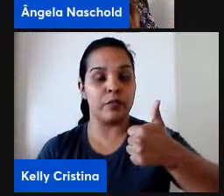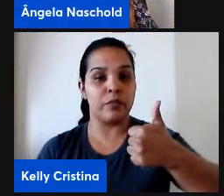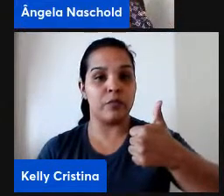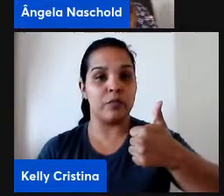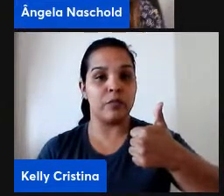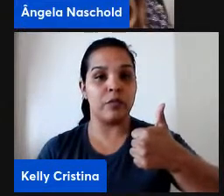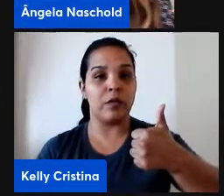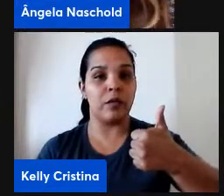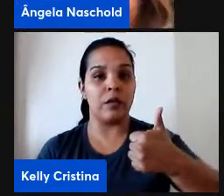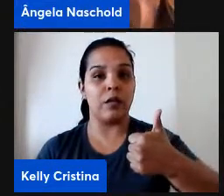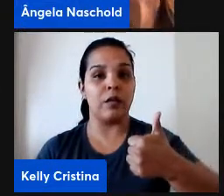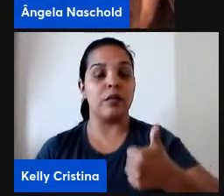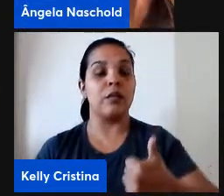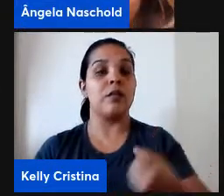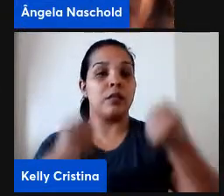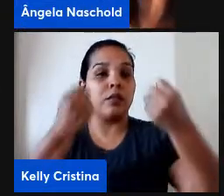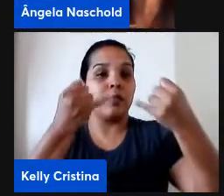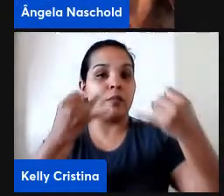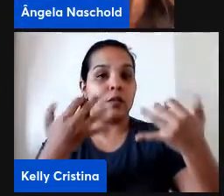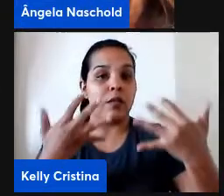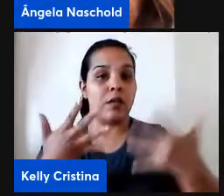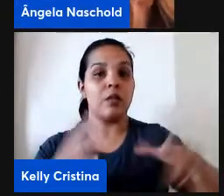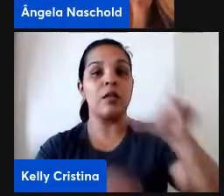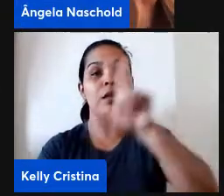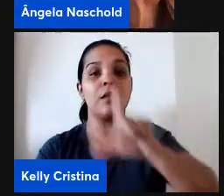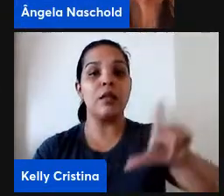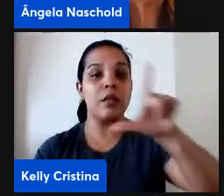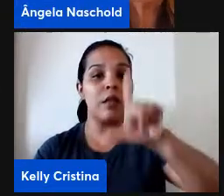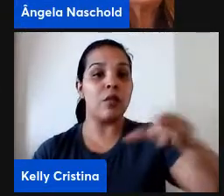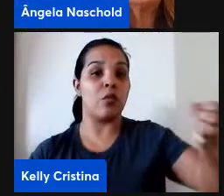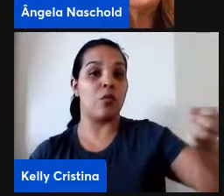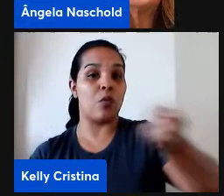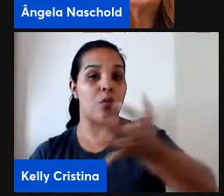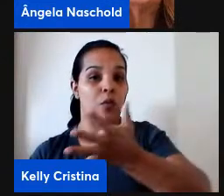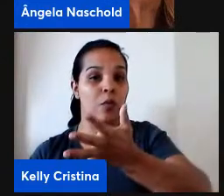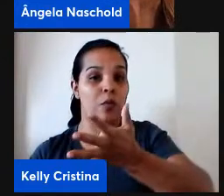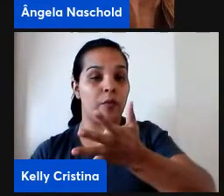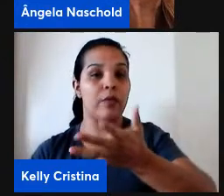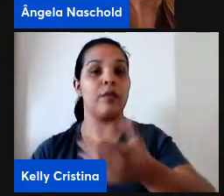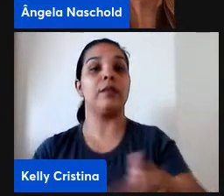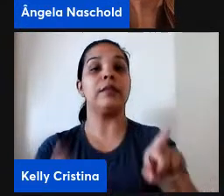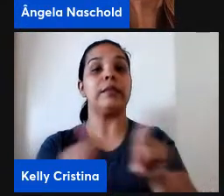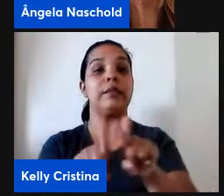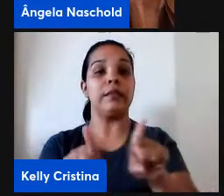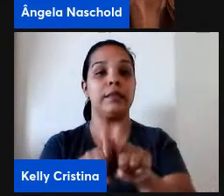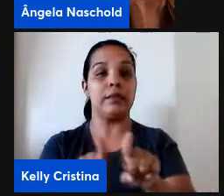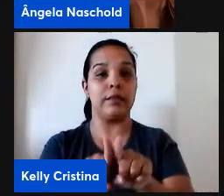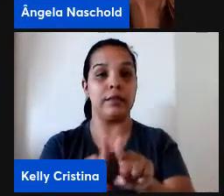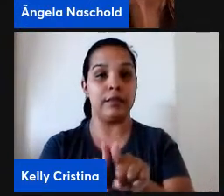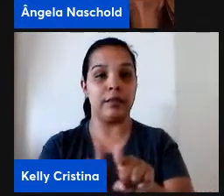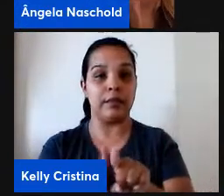estamos tratando com literatura recente e